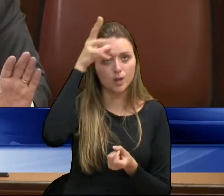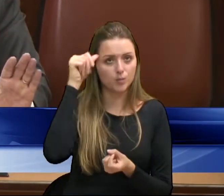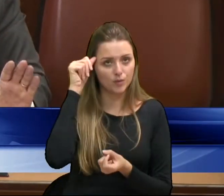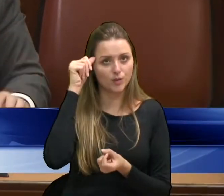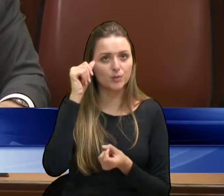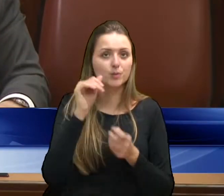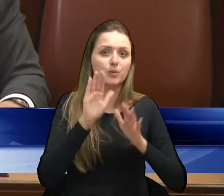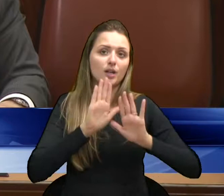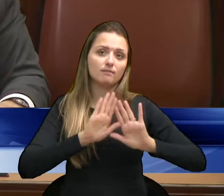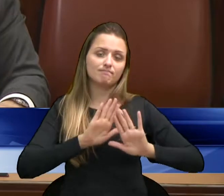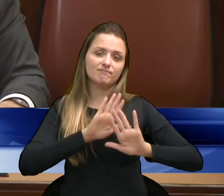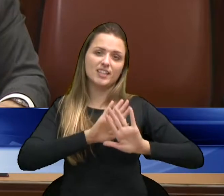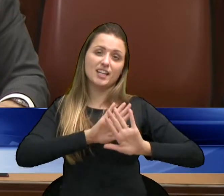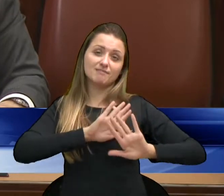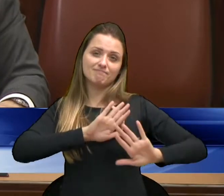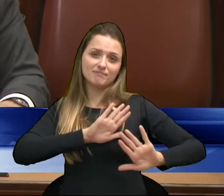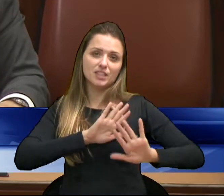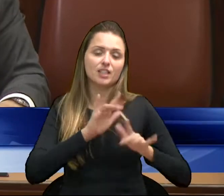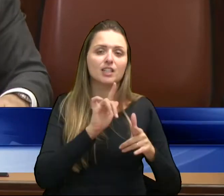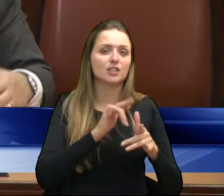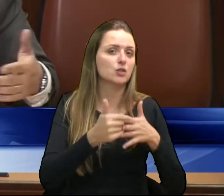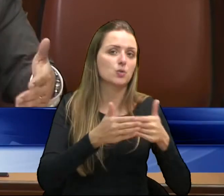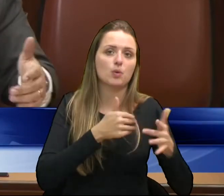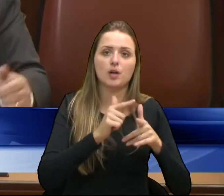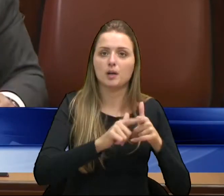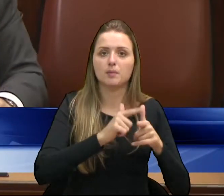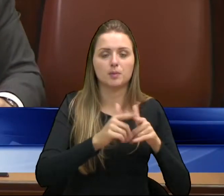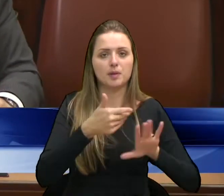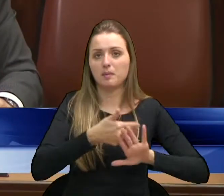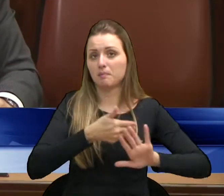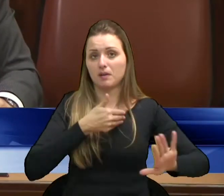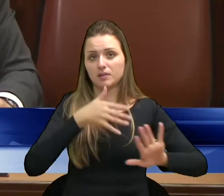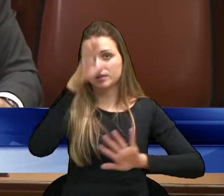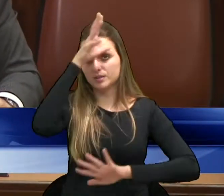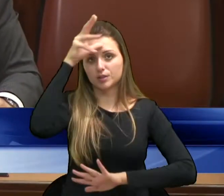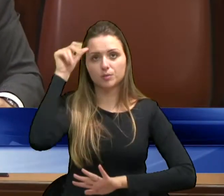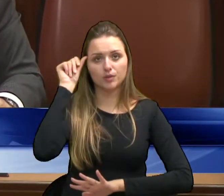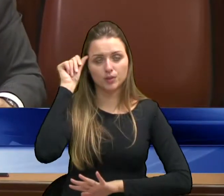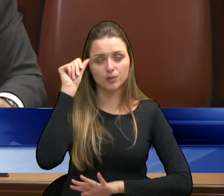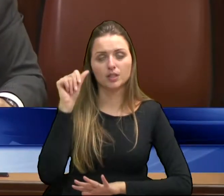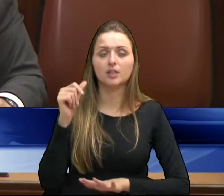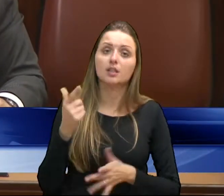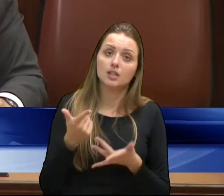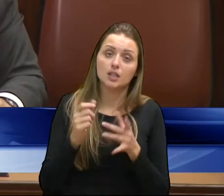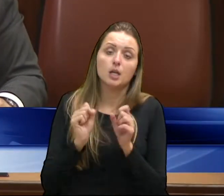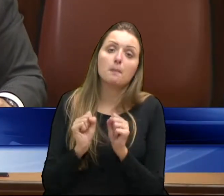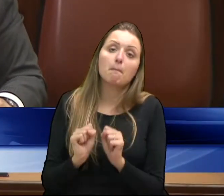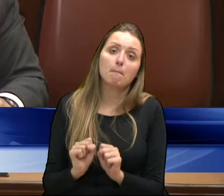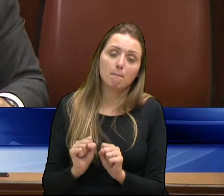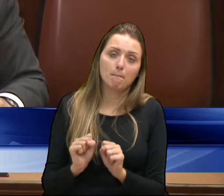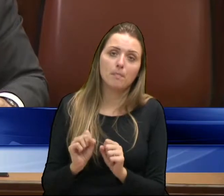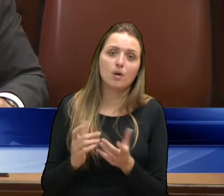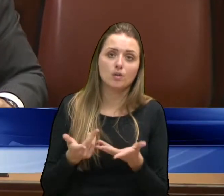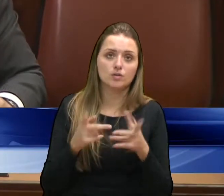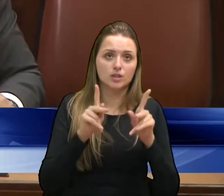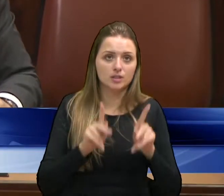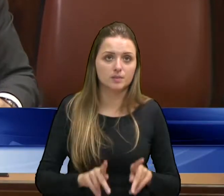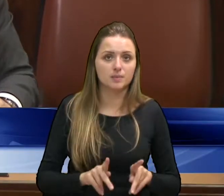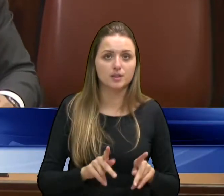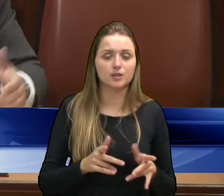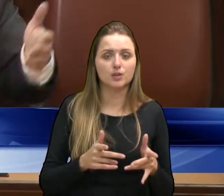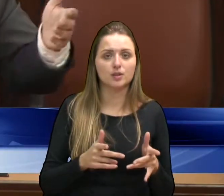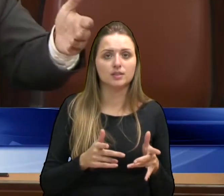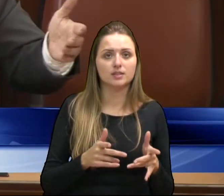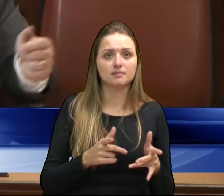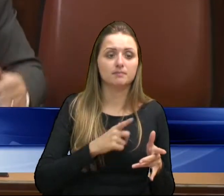fica resguardado de problemas futuros, e isso não dá um impedimento de que os usuários desfrutem de um veículo mais